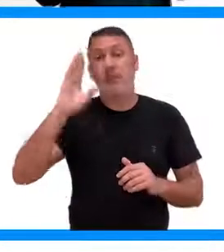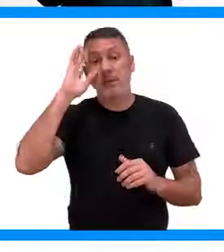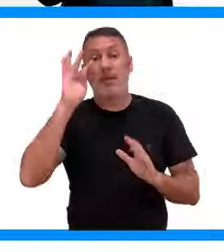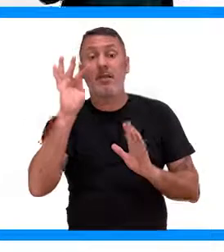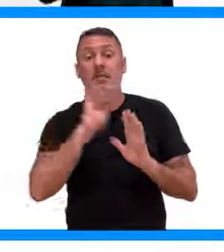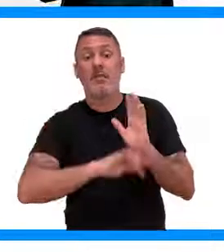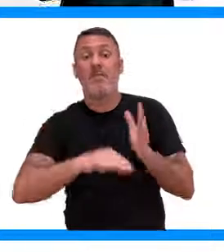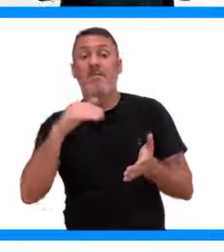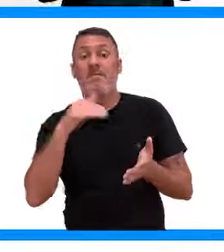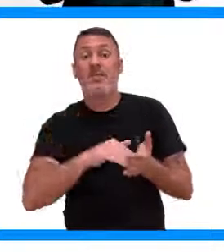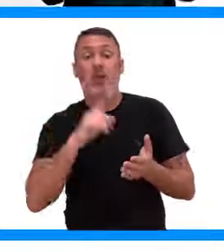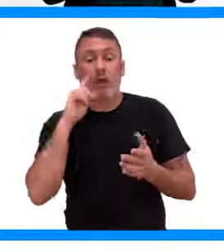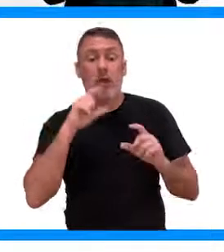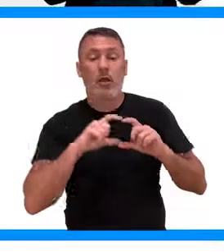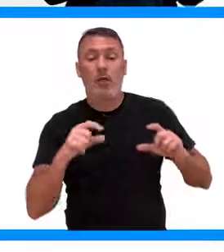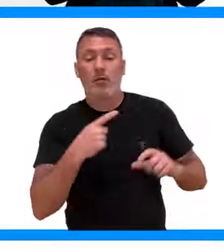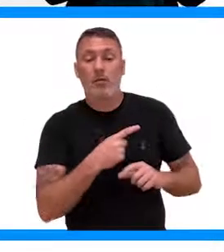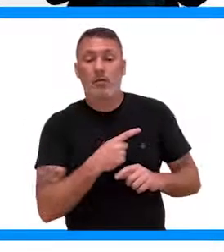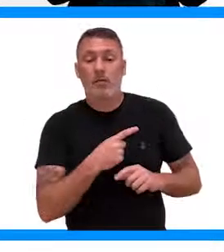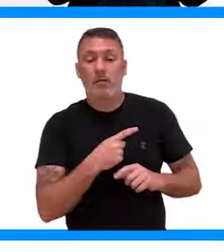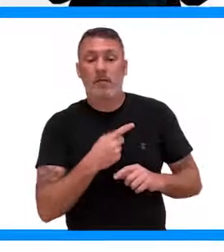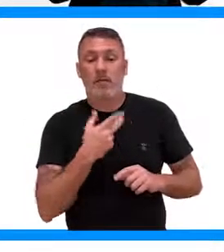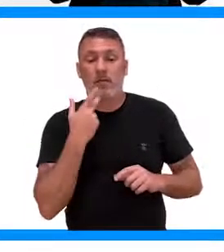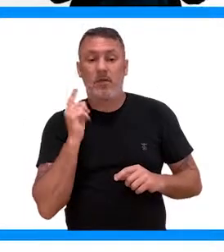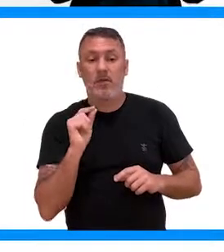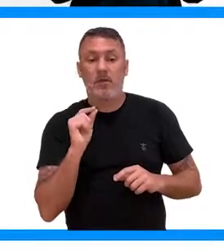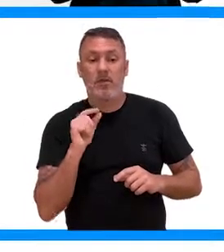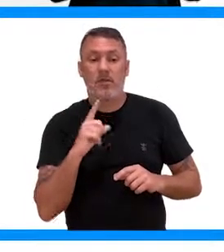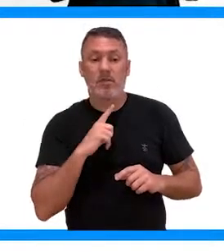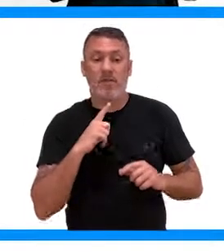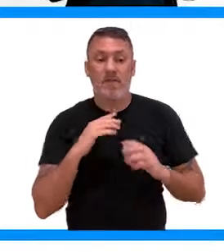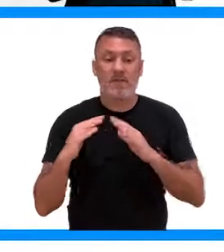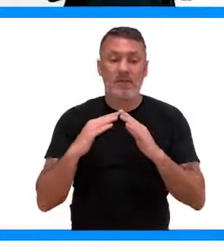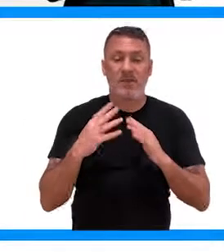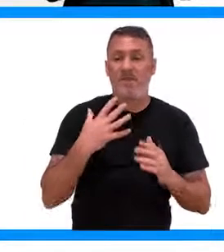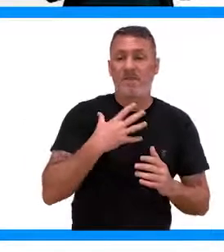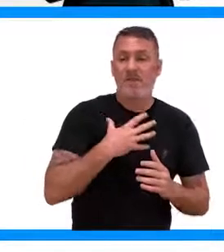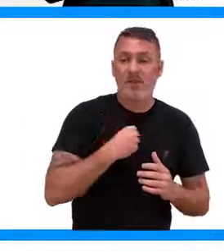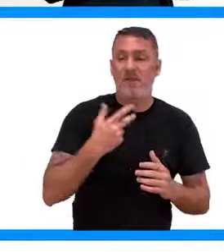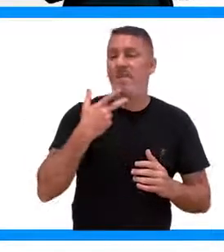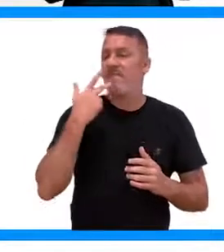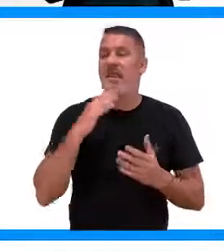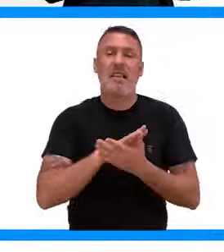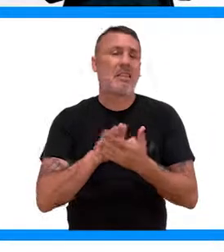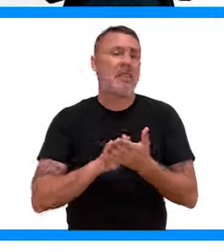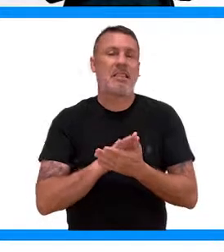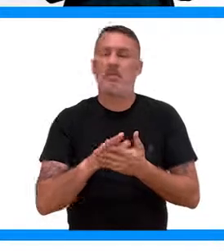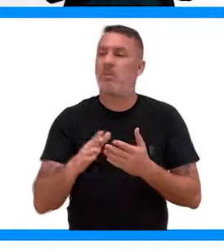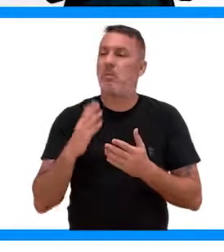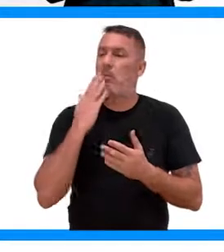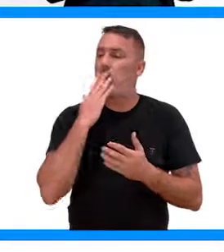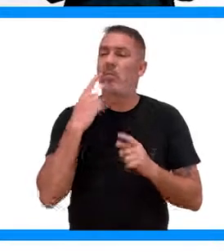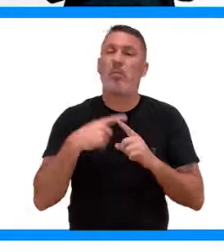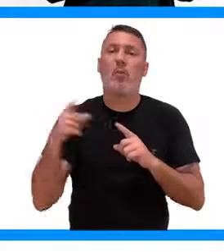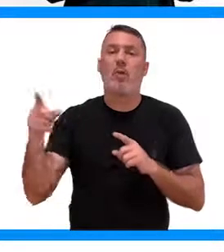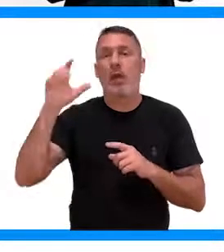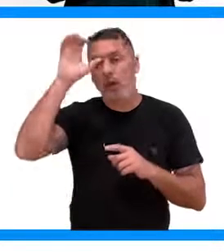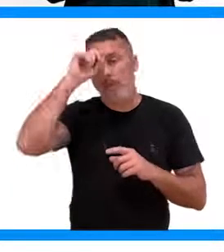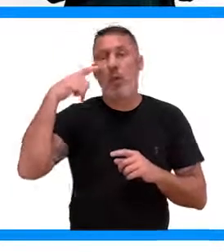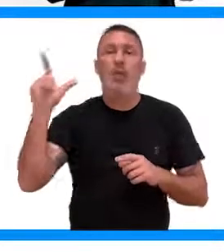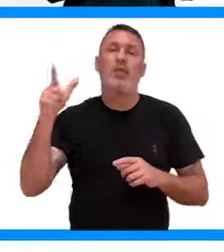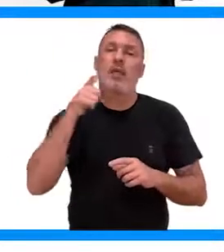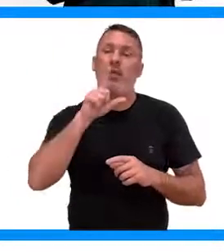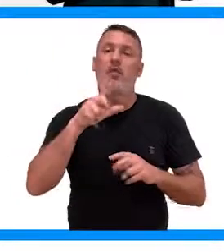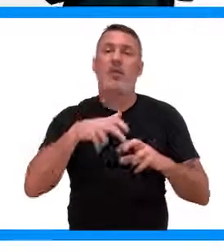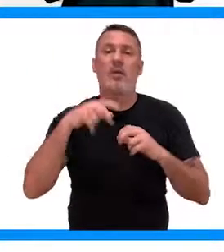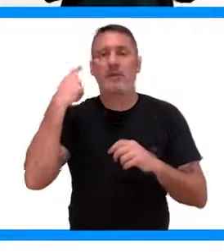fala, lá no finalzinho, para vocês observarem, ó. Mis hijos no hablan comigo, outro idioma han aprendido e olvidado el